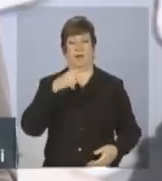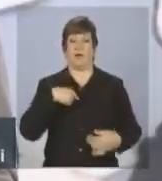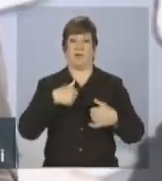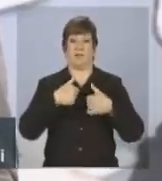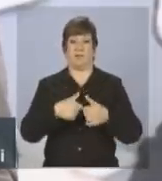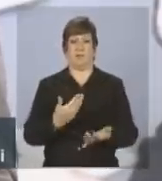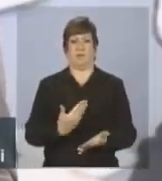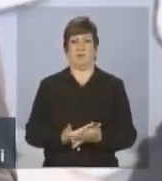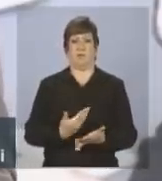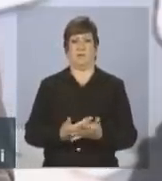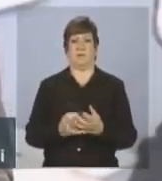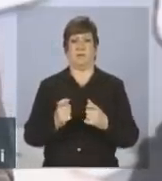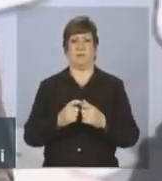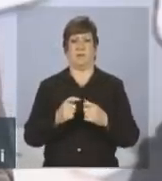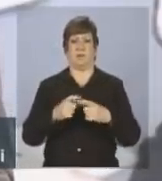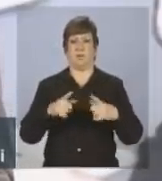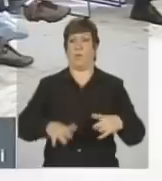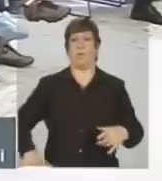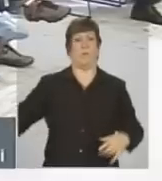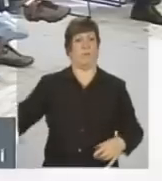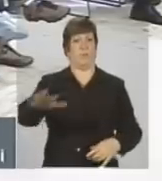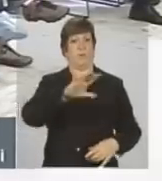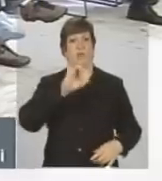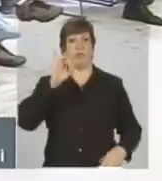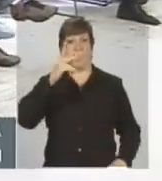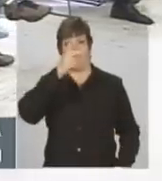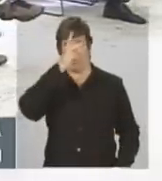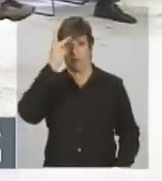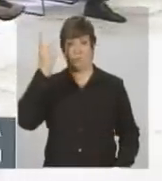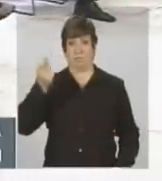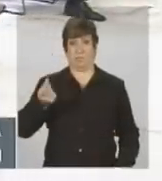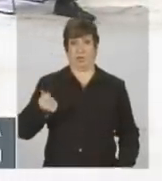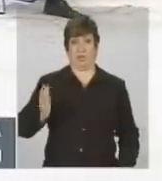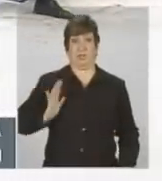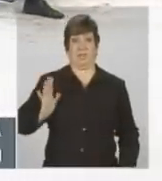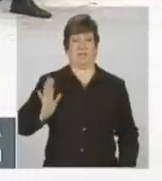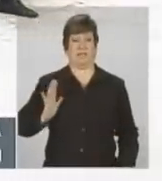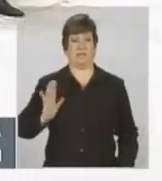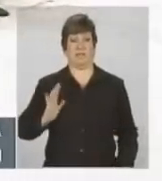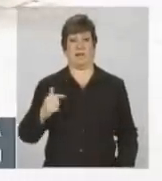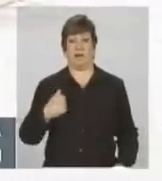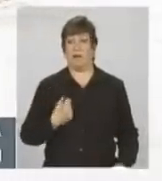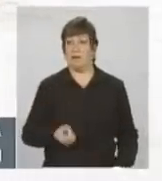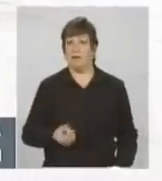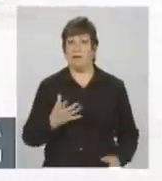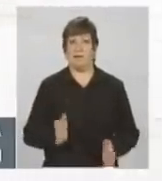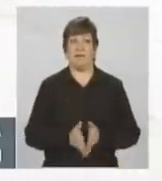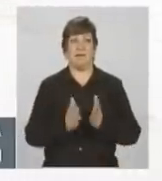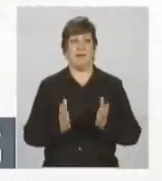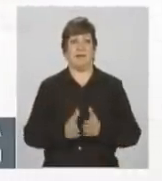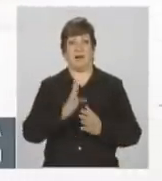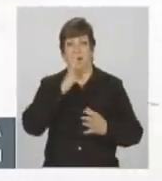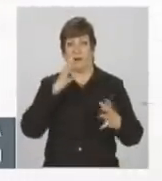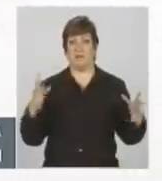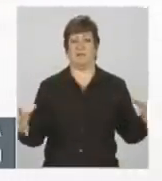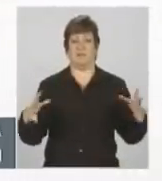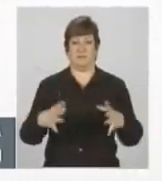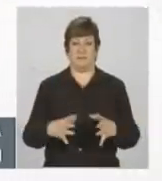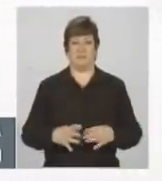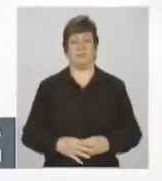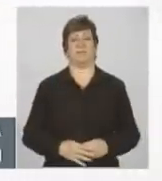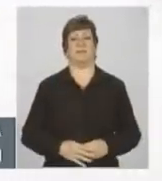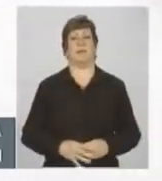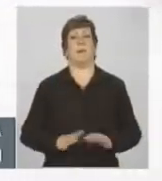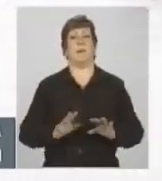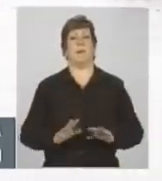cursando medicina, no meio de uma turma, onde só haviam pessoas da alta classe social. Eu me sentia um peixe fora d'água.